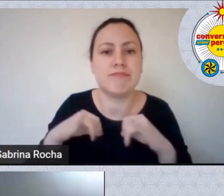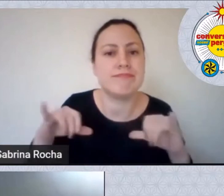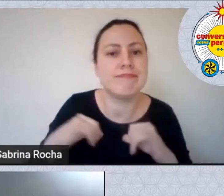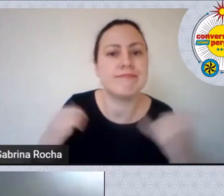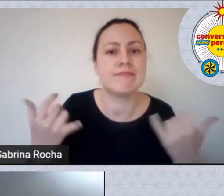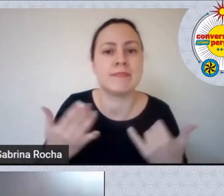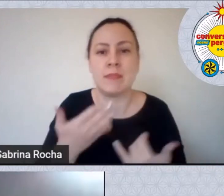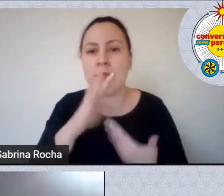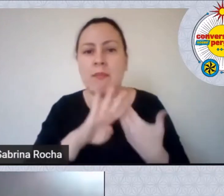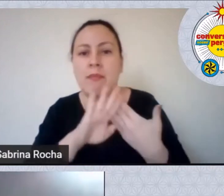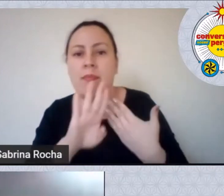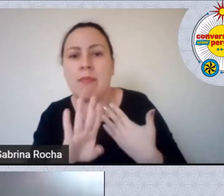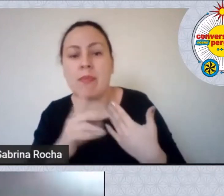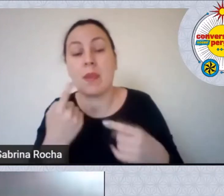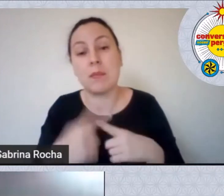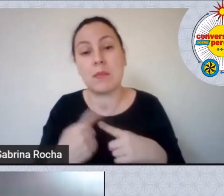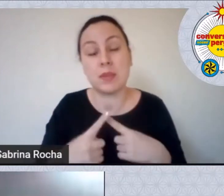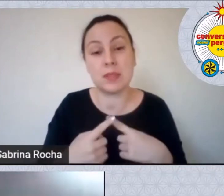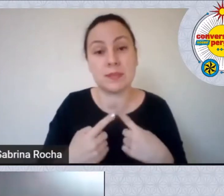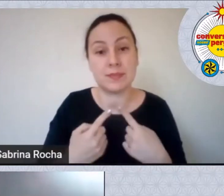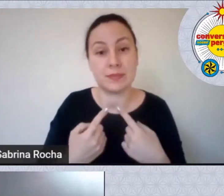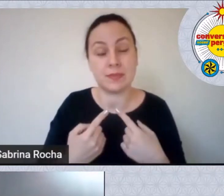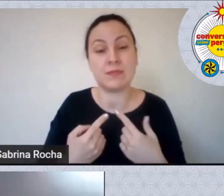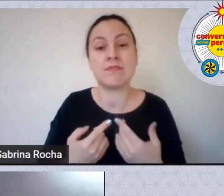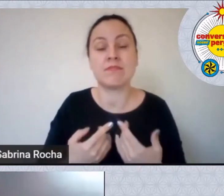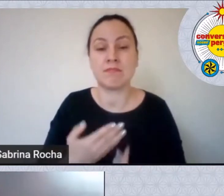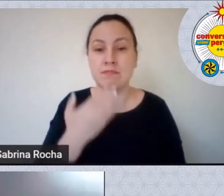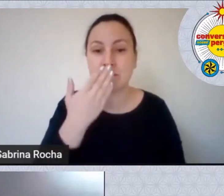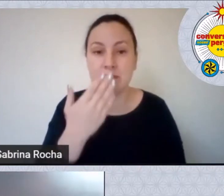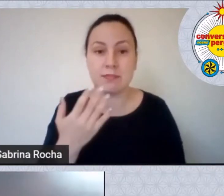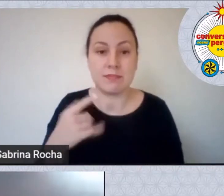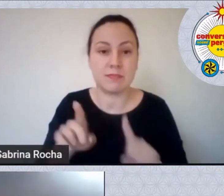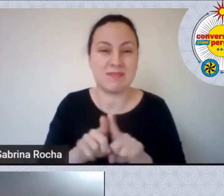inclusive porque estamos em situações de enfrentamento muito distintas.